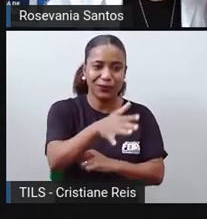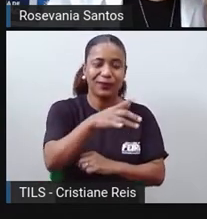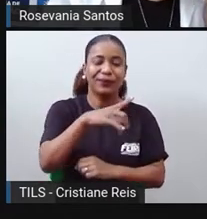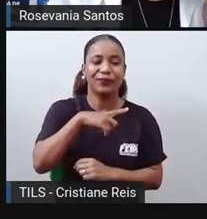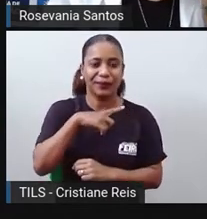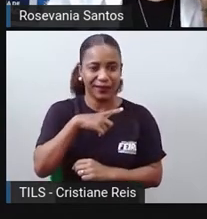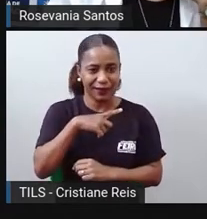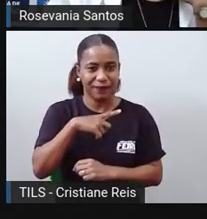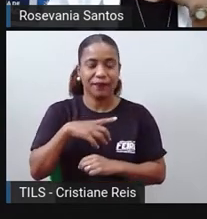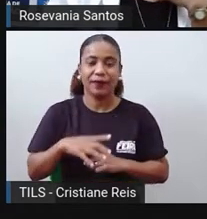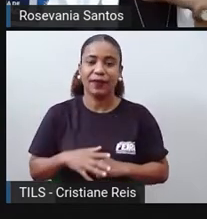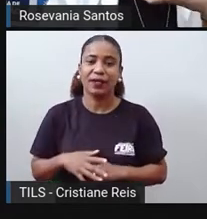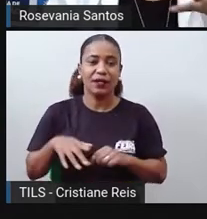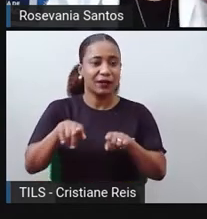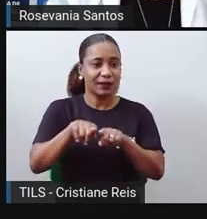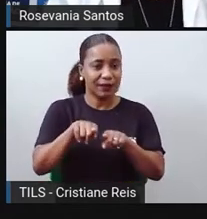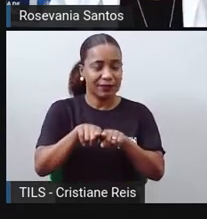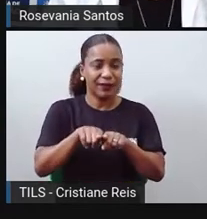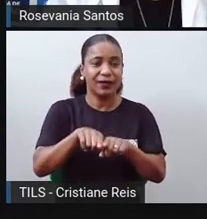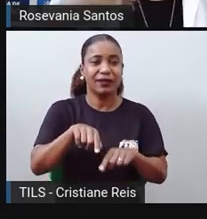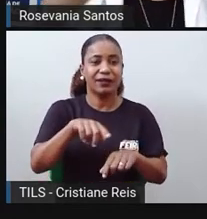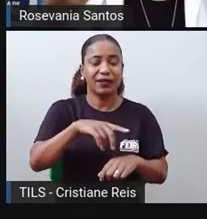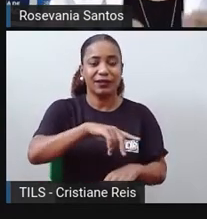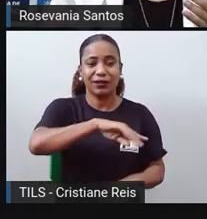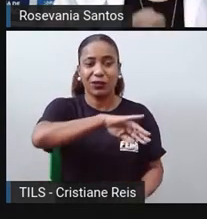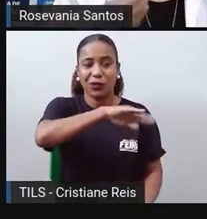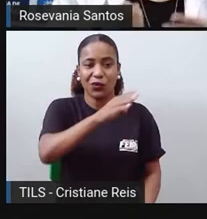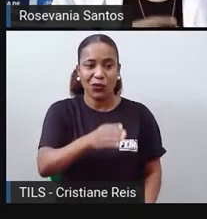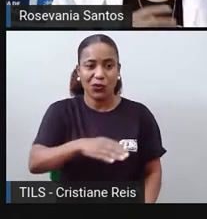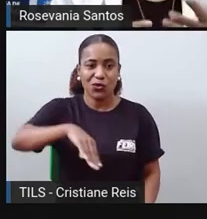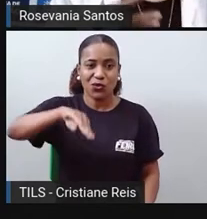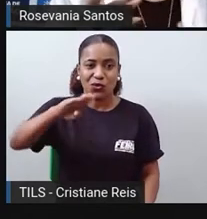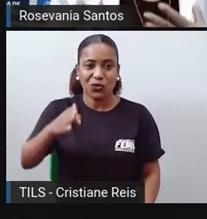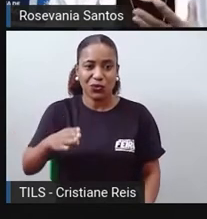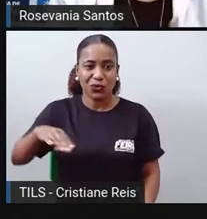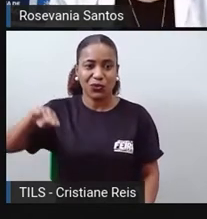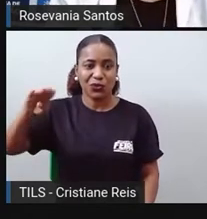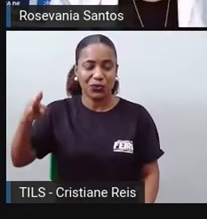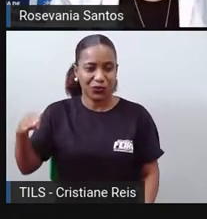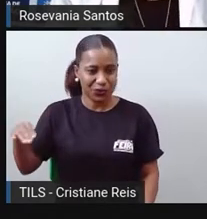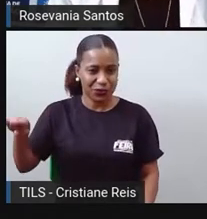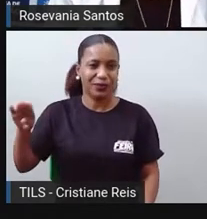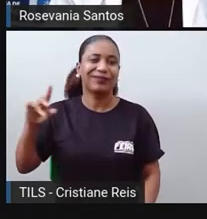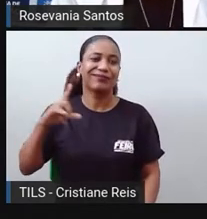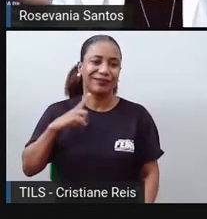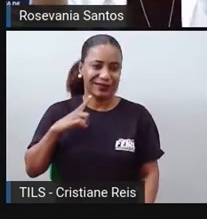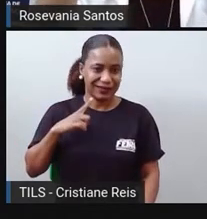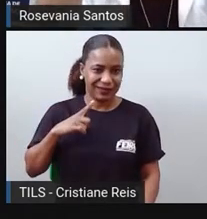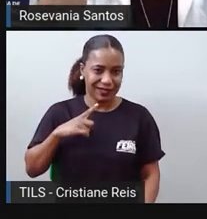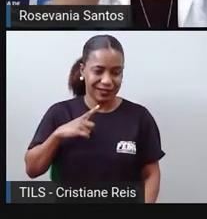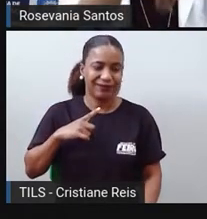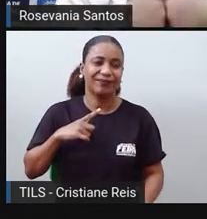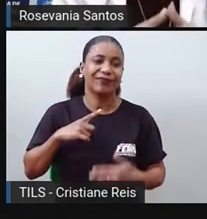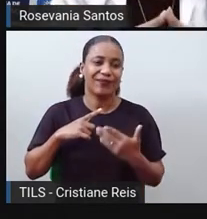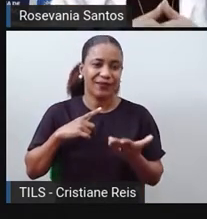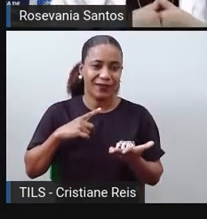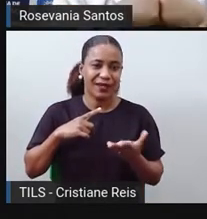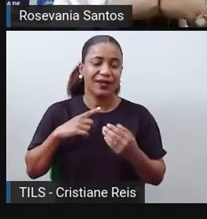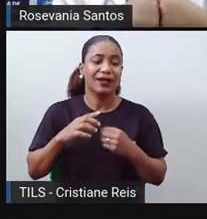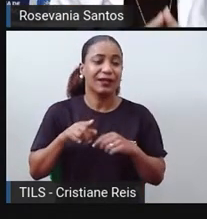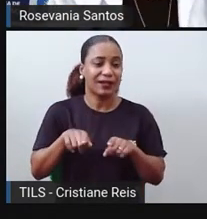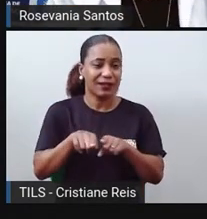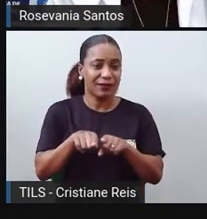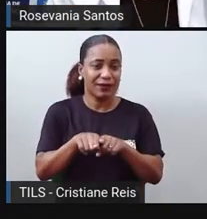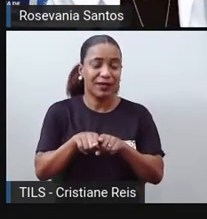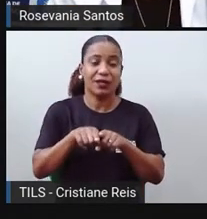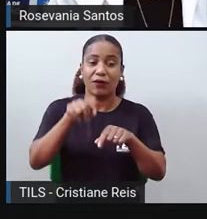terras baixas, ou seja, o que é que significa? Que não passamos muito por dobramentos recentes, que são as últimas formações, né,